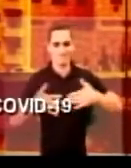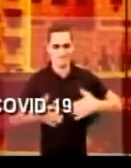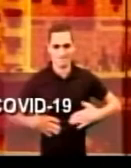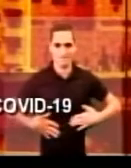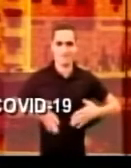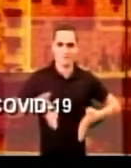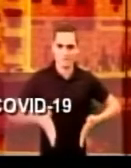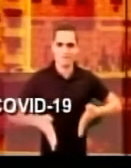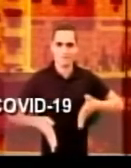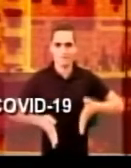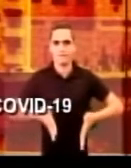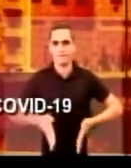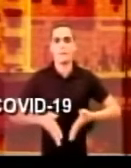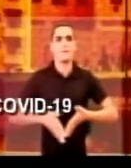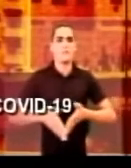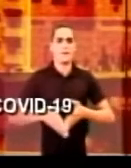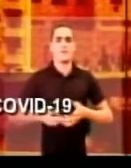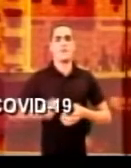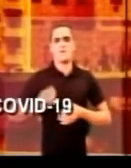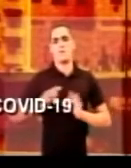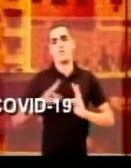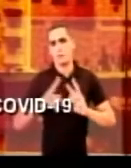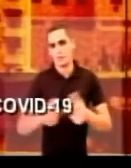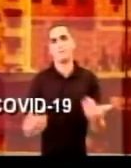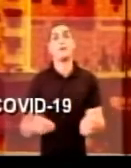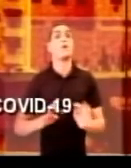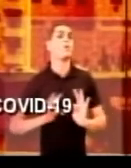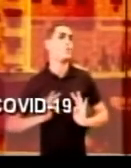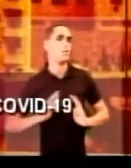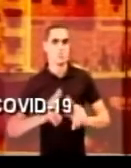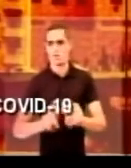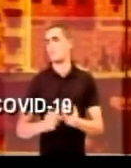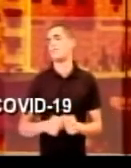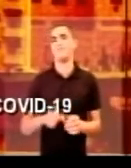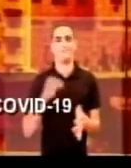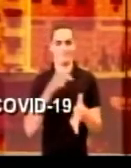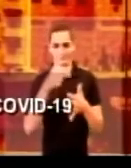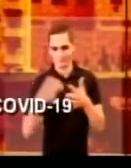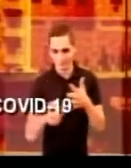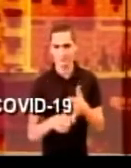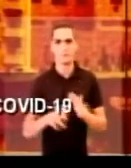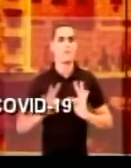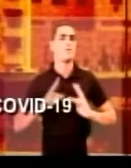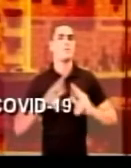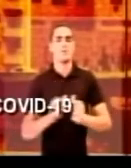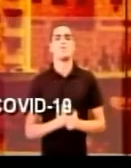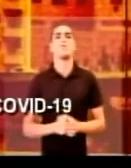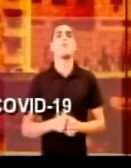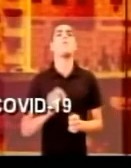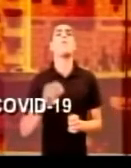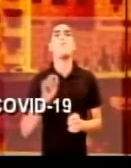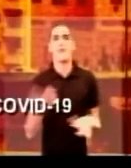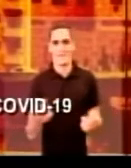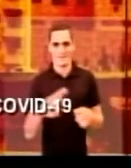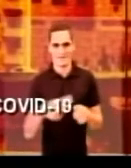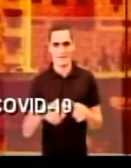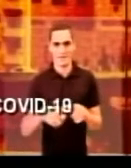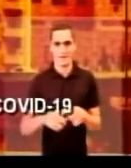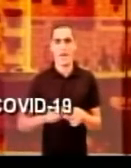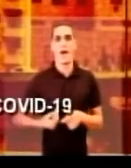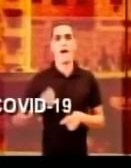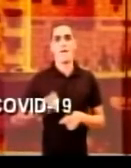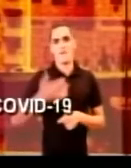da vida. Tudo isso mudou. Aumentou a longevidade das pessoas.